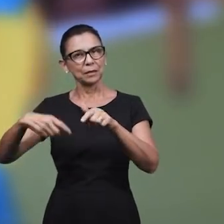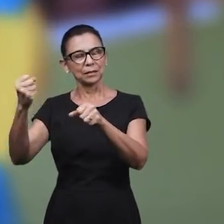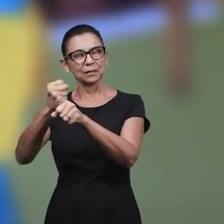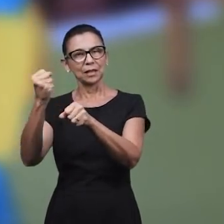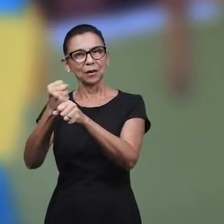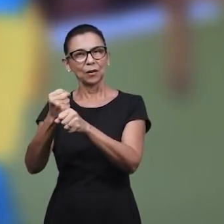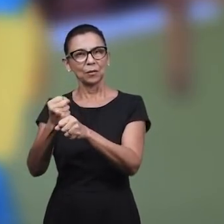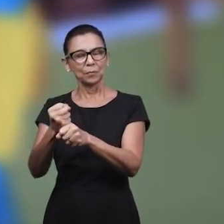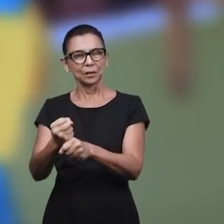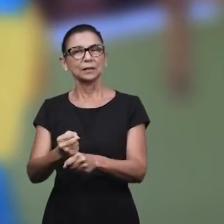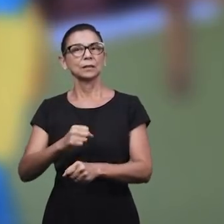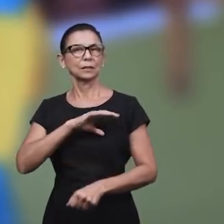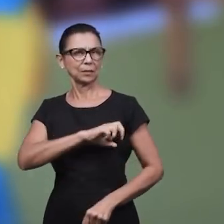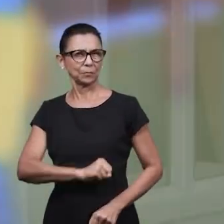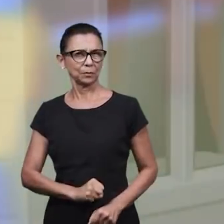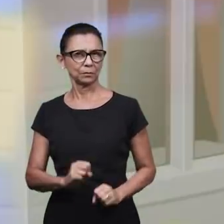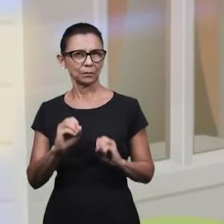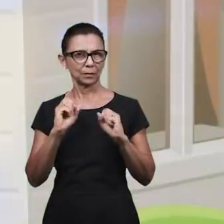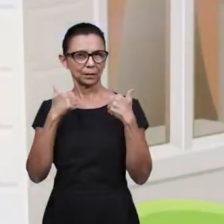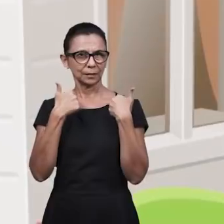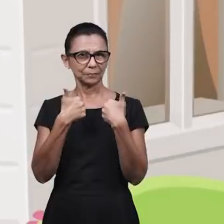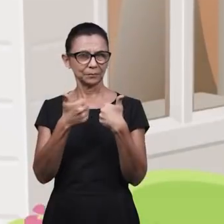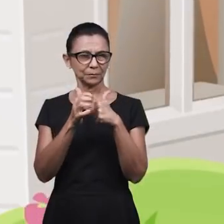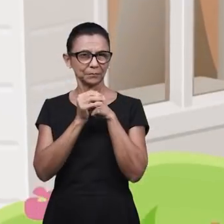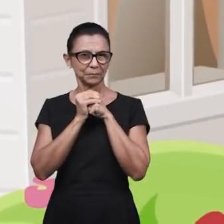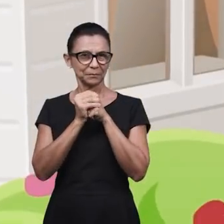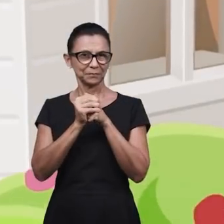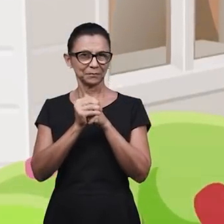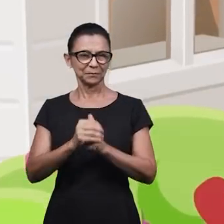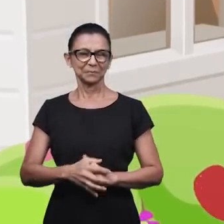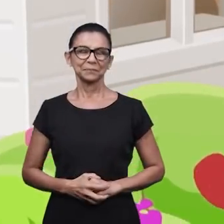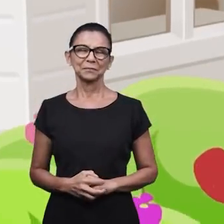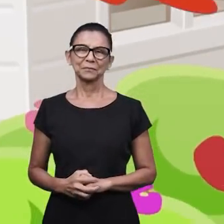obra com amor. Amém?